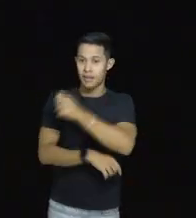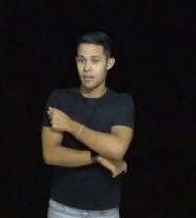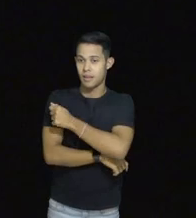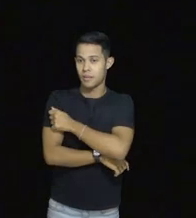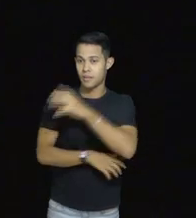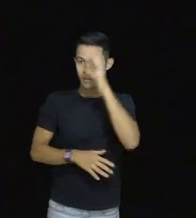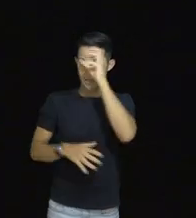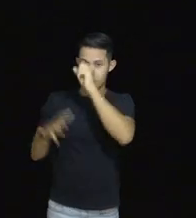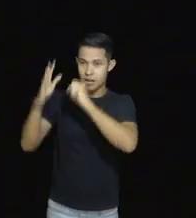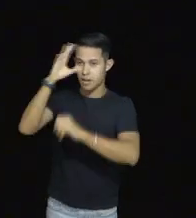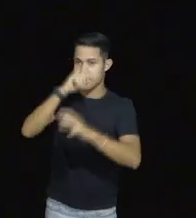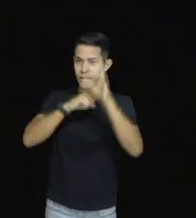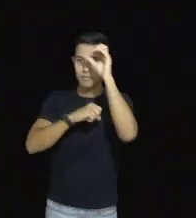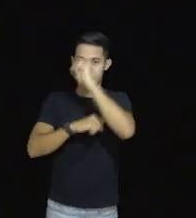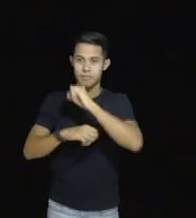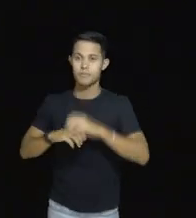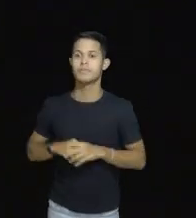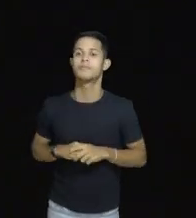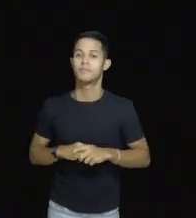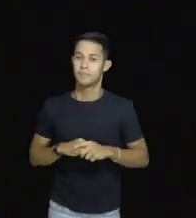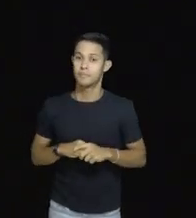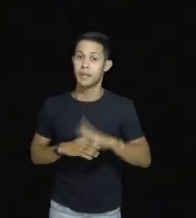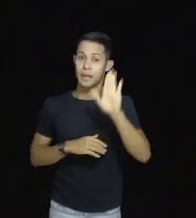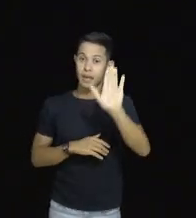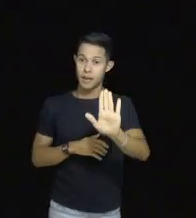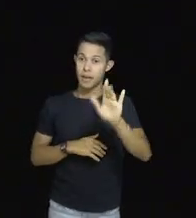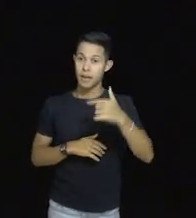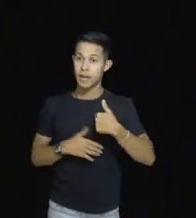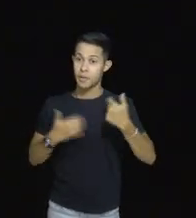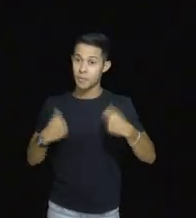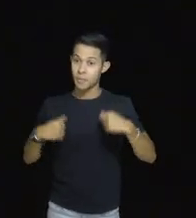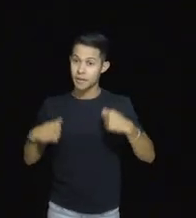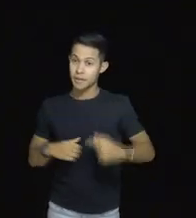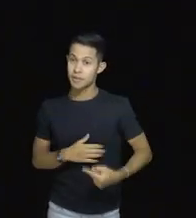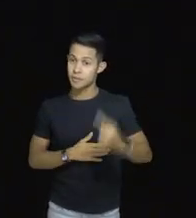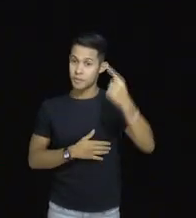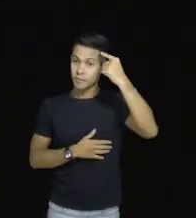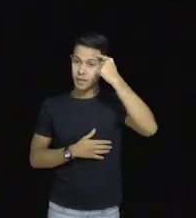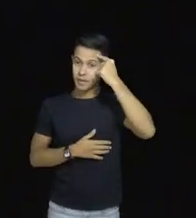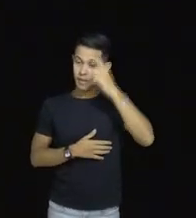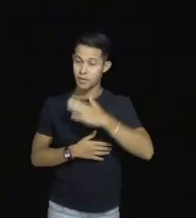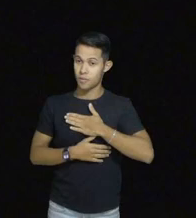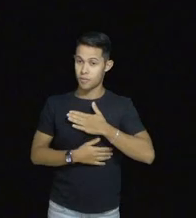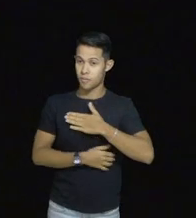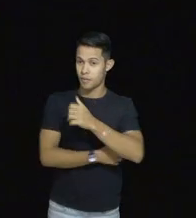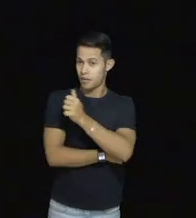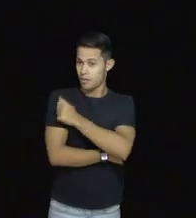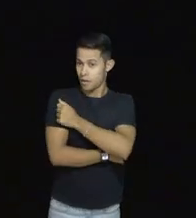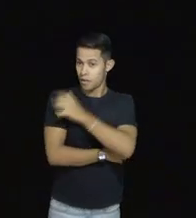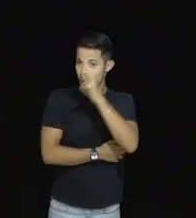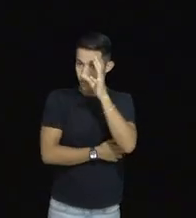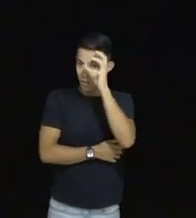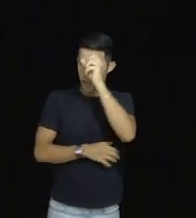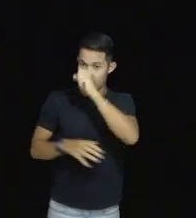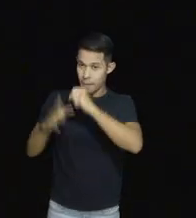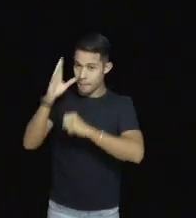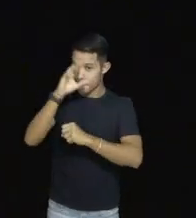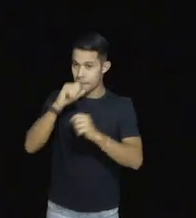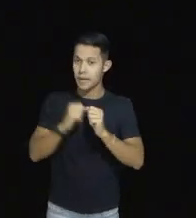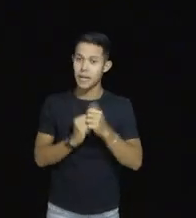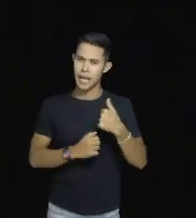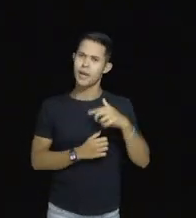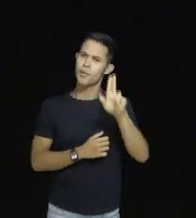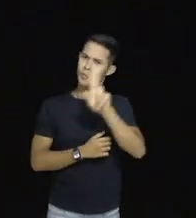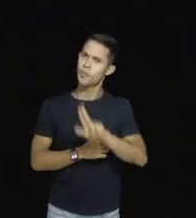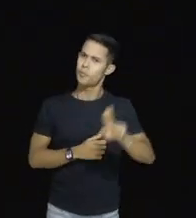recurso B, um recurso C, mas eu tenho que pensar que eu tenho que fazer com que o meu aluno aprenda. Eu uso os